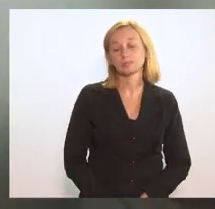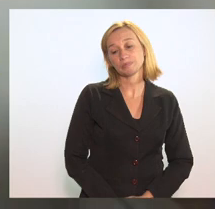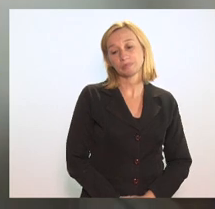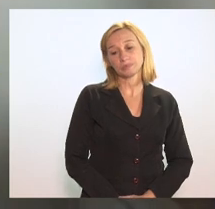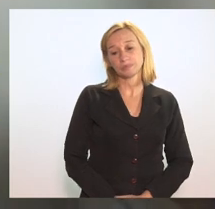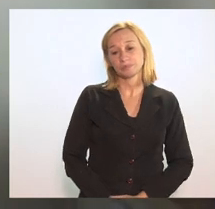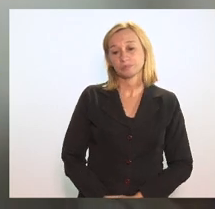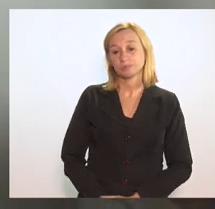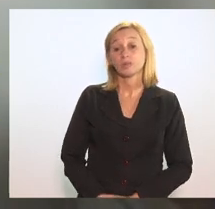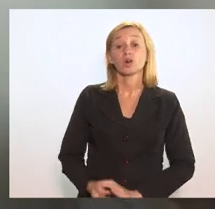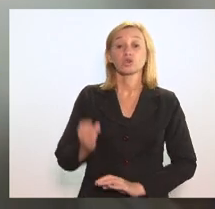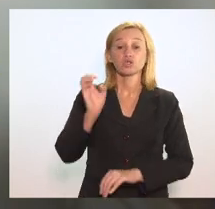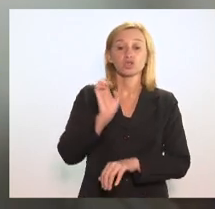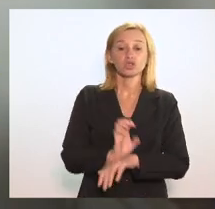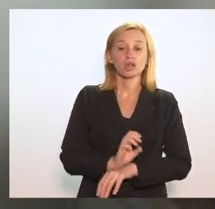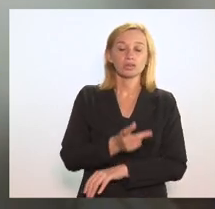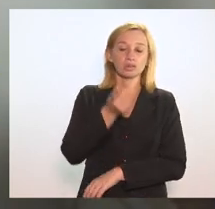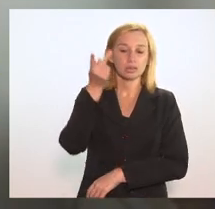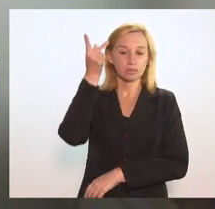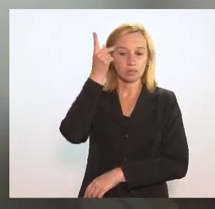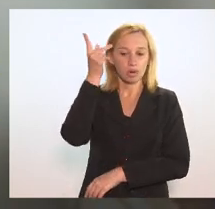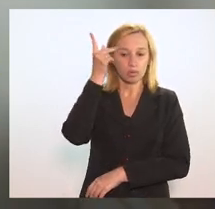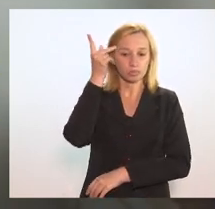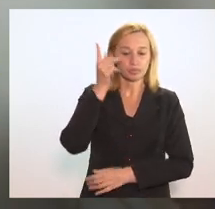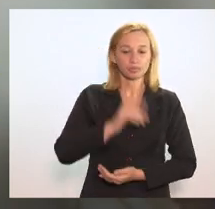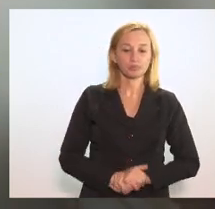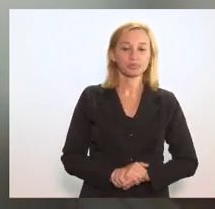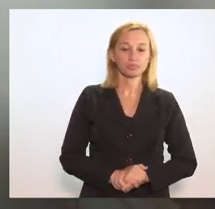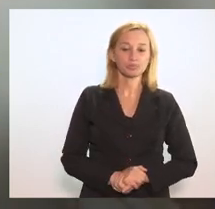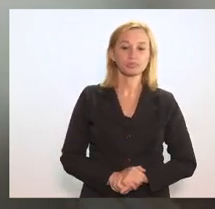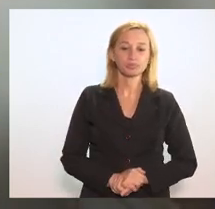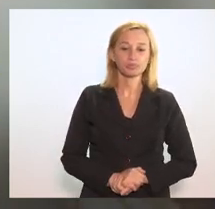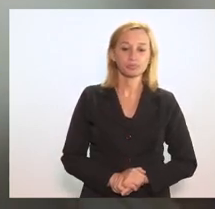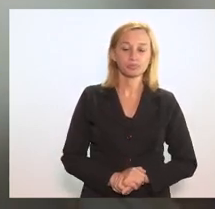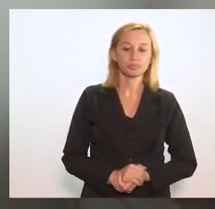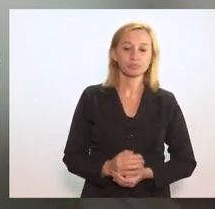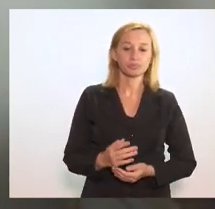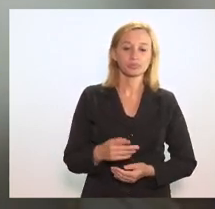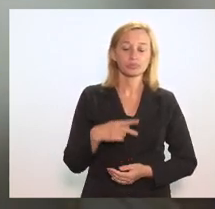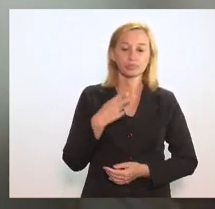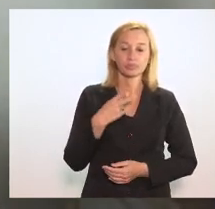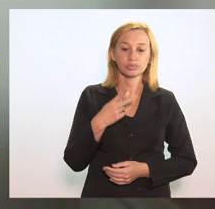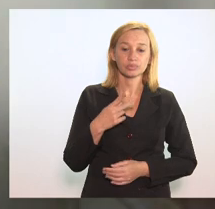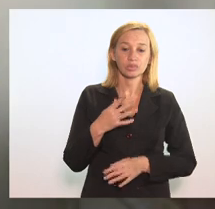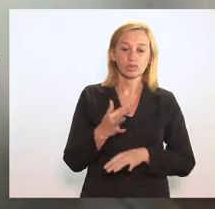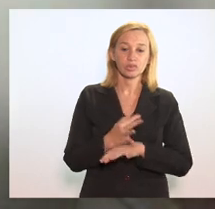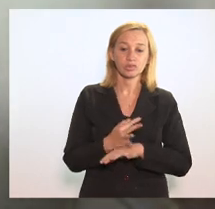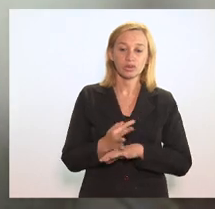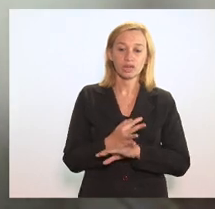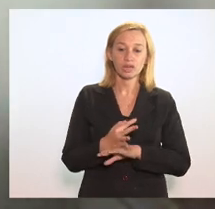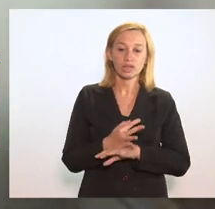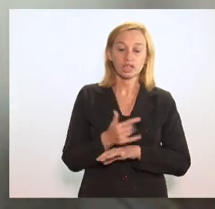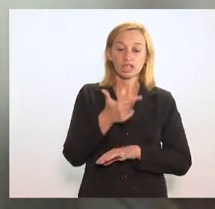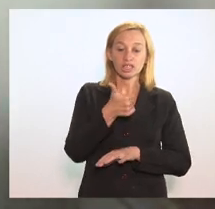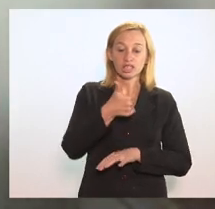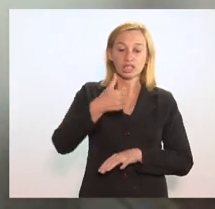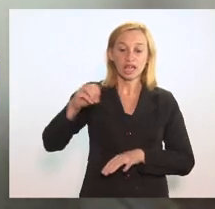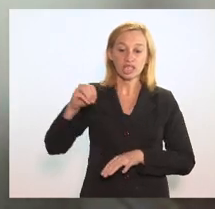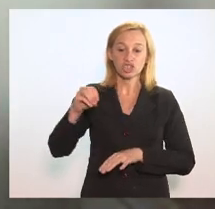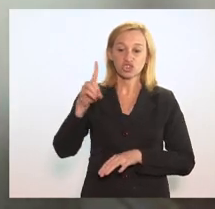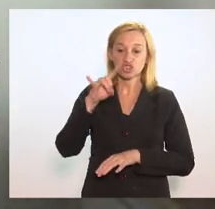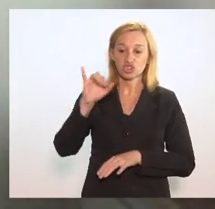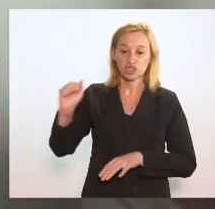O estado de São Paulo está decretando um feriadão de 10